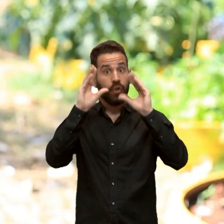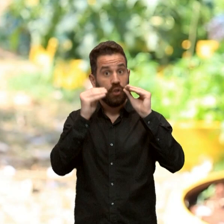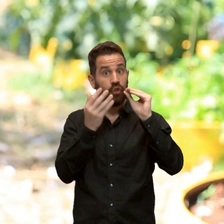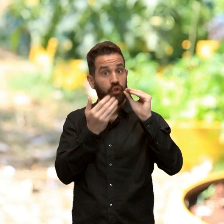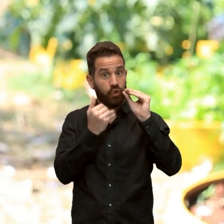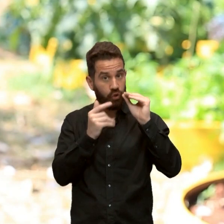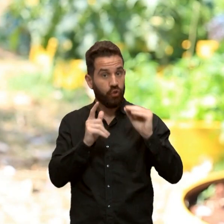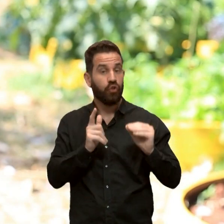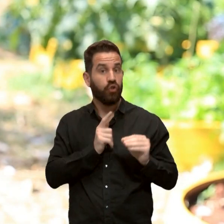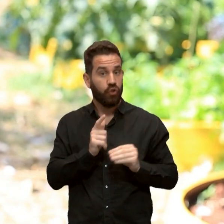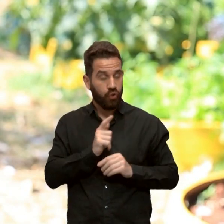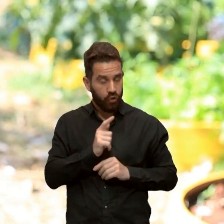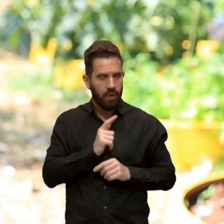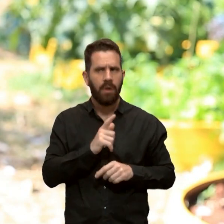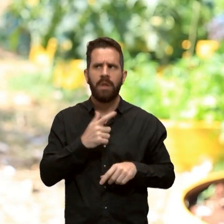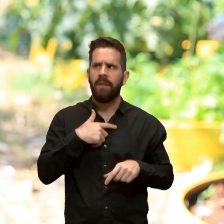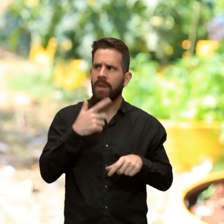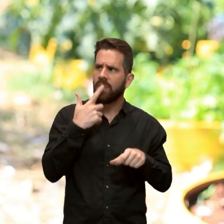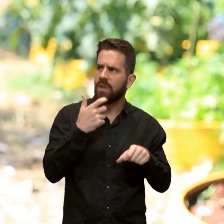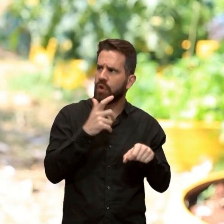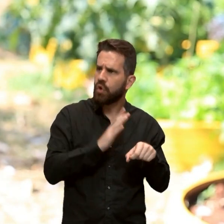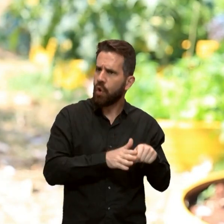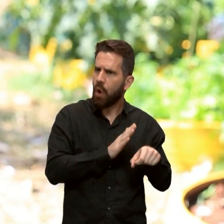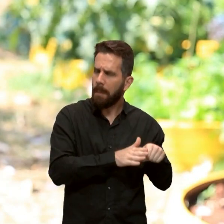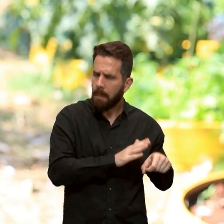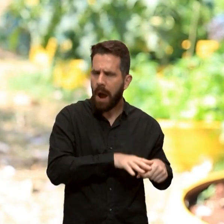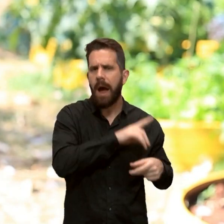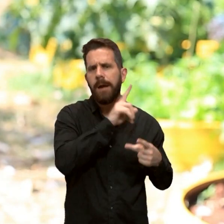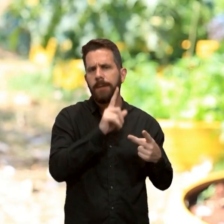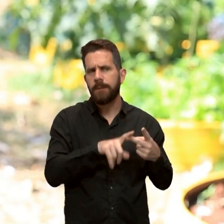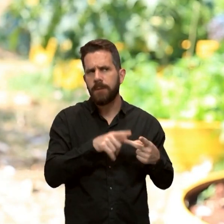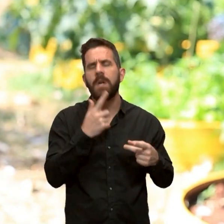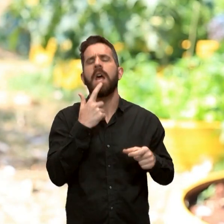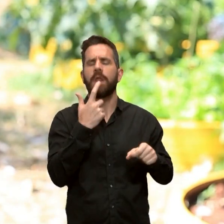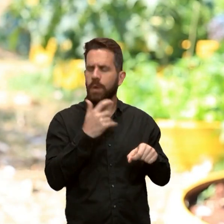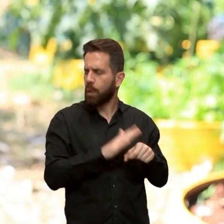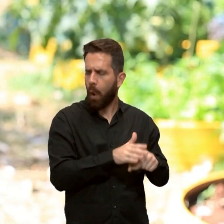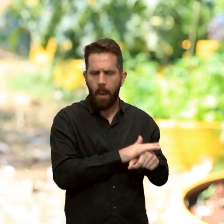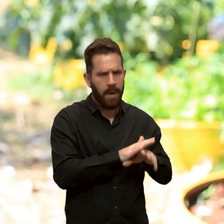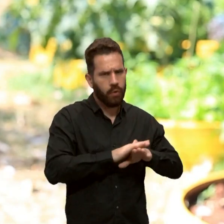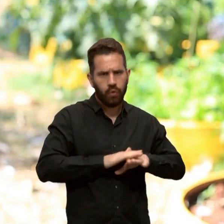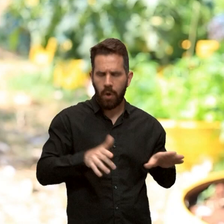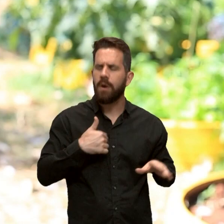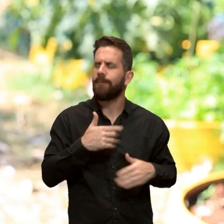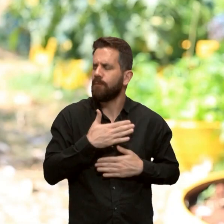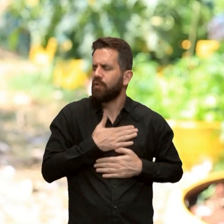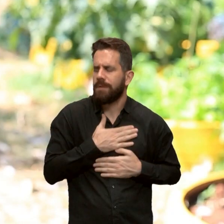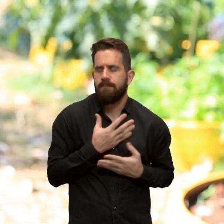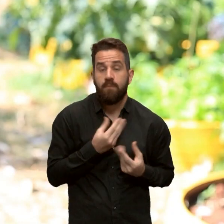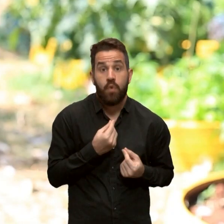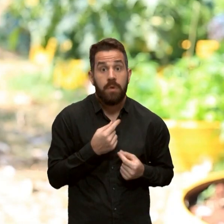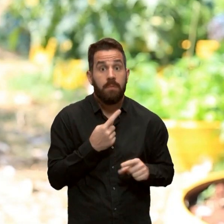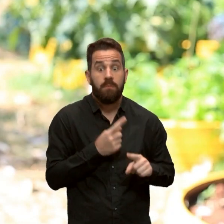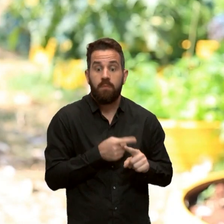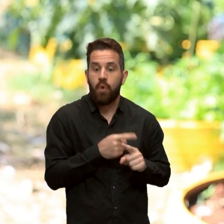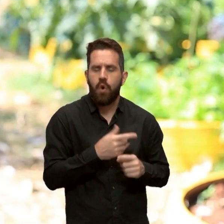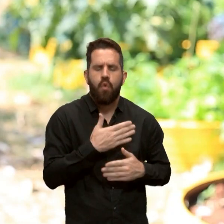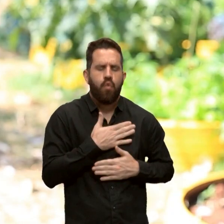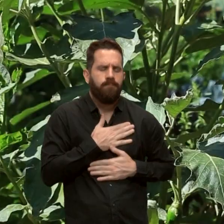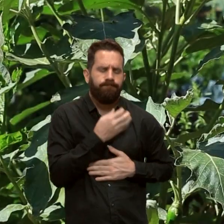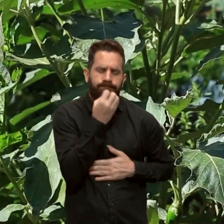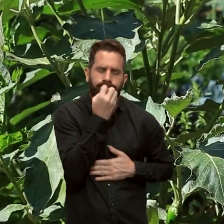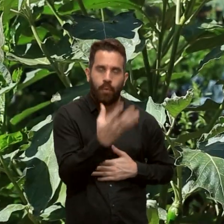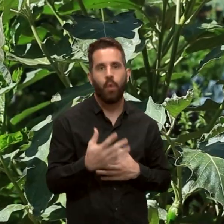tomate e só tomate. Eu gostei muito, porque tomate é muito saudável e muito